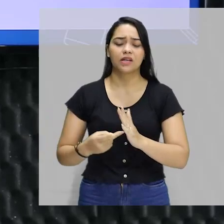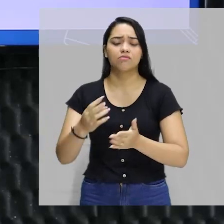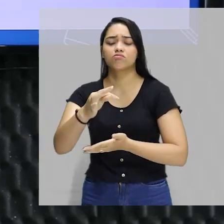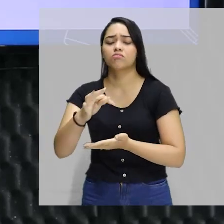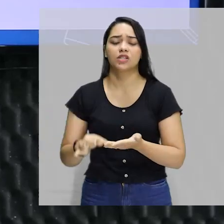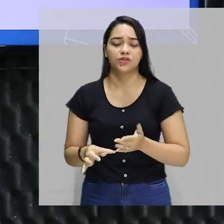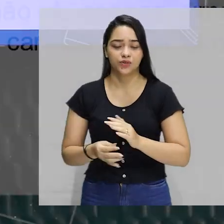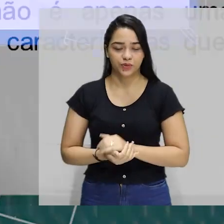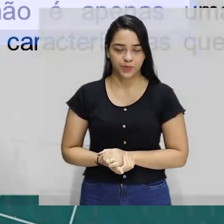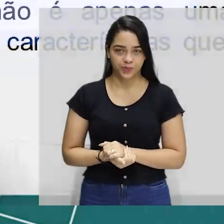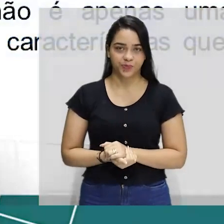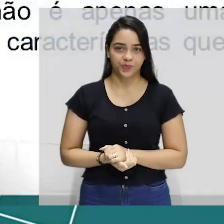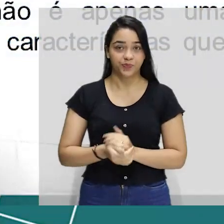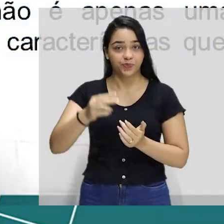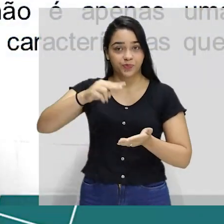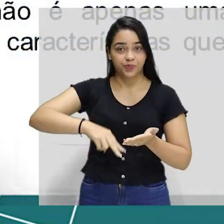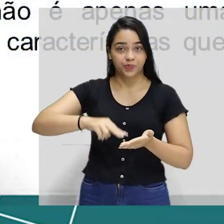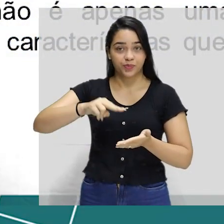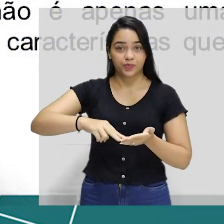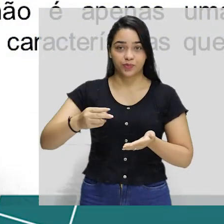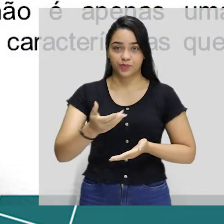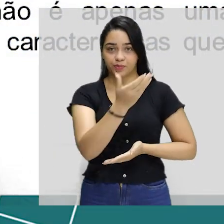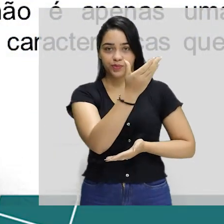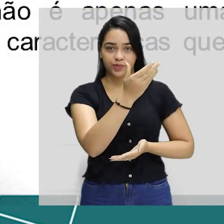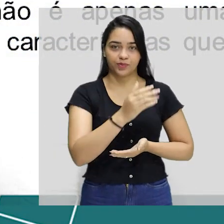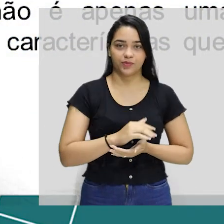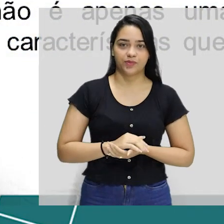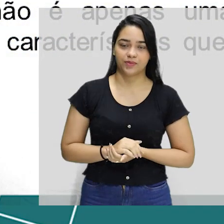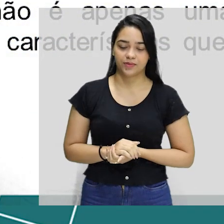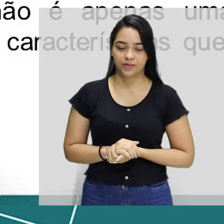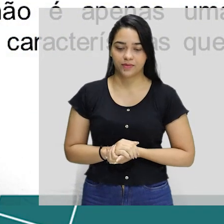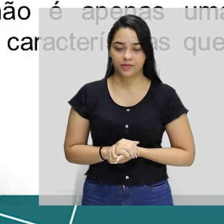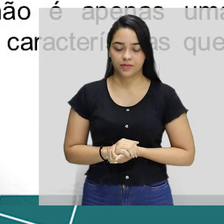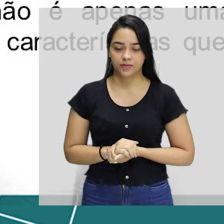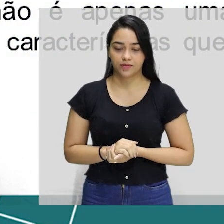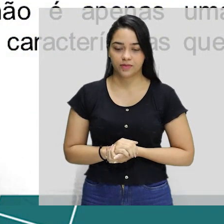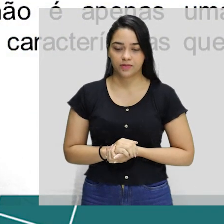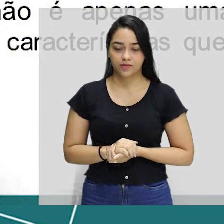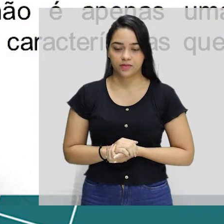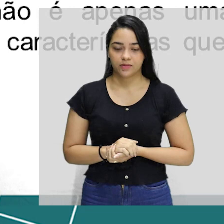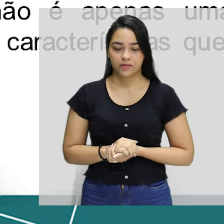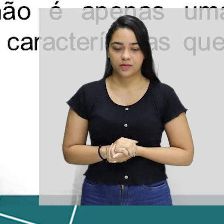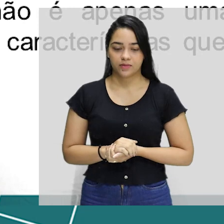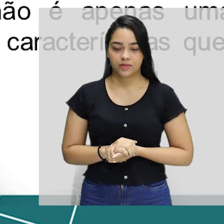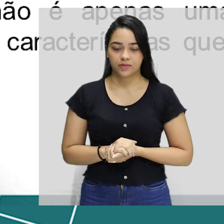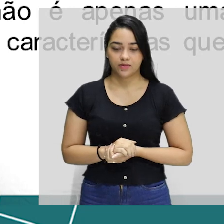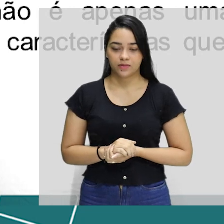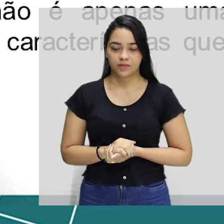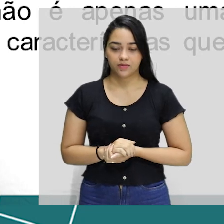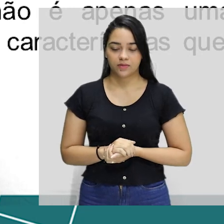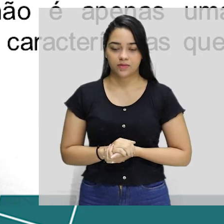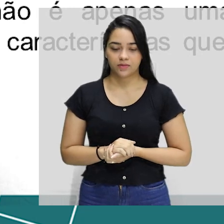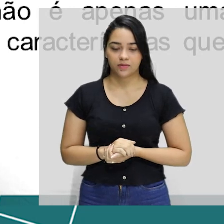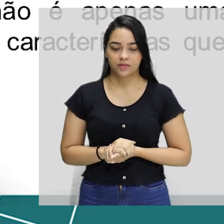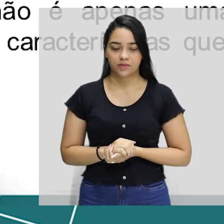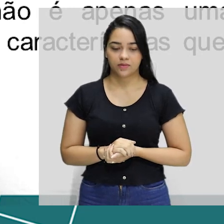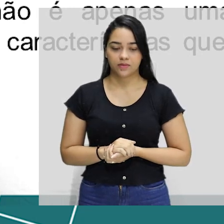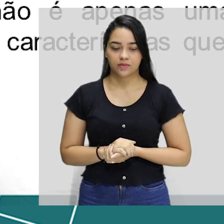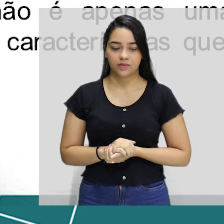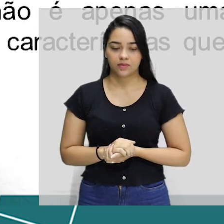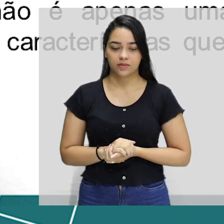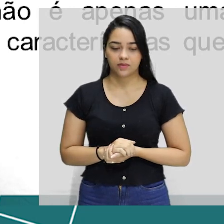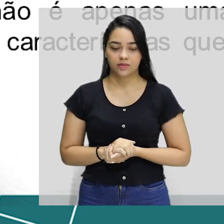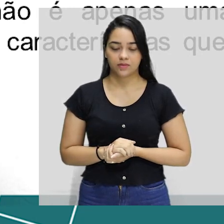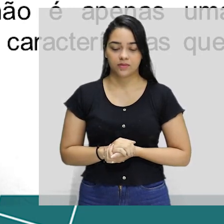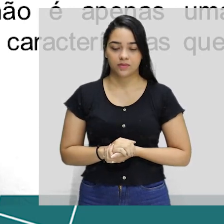Textualidade. O que é textualidade? A textualidade é um conjunto de características responsáveis por demarcar